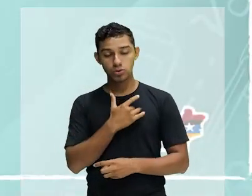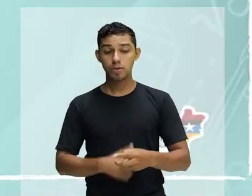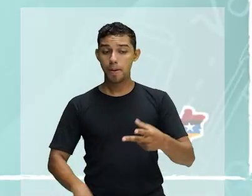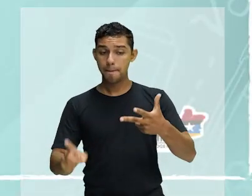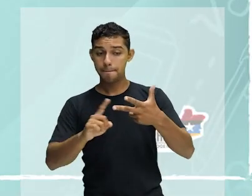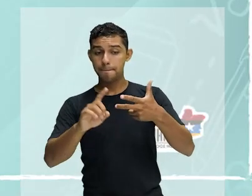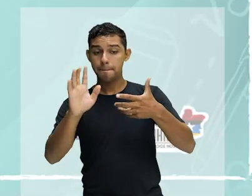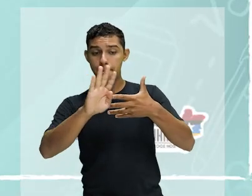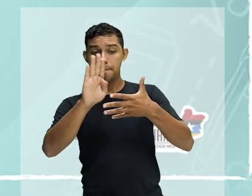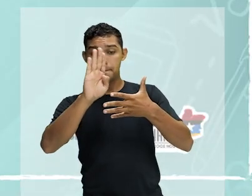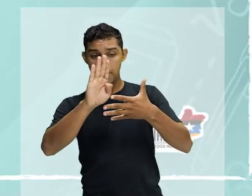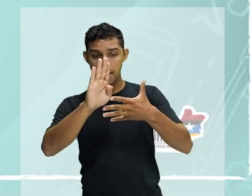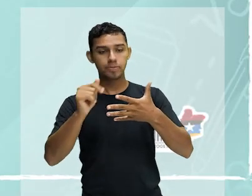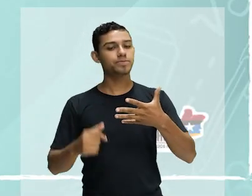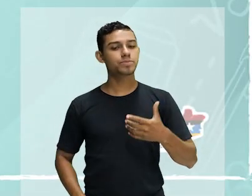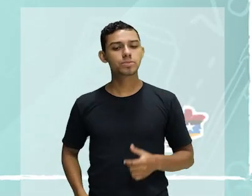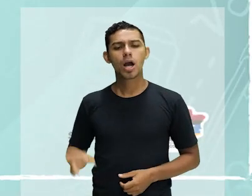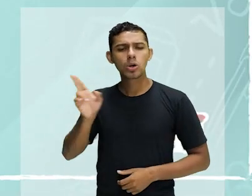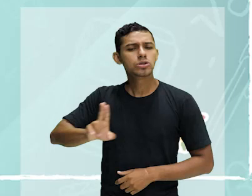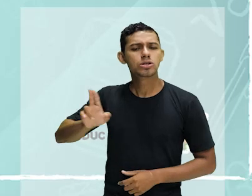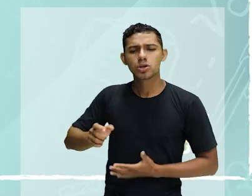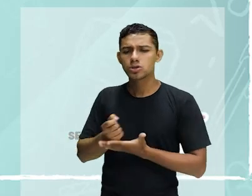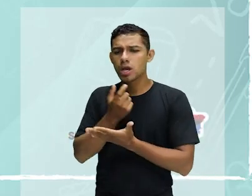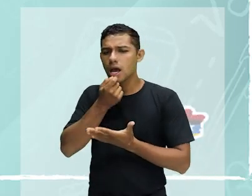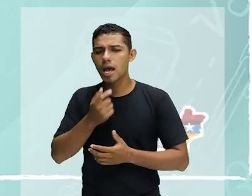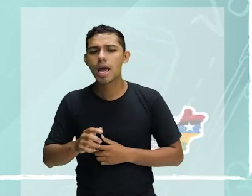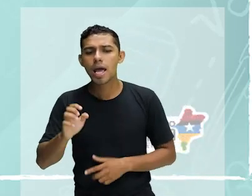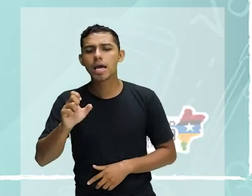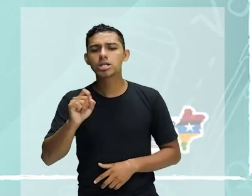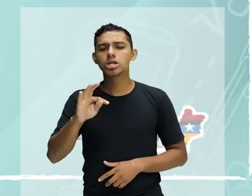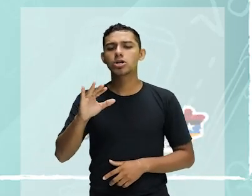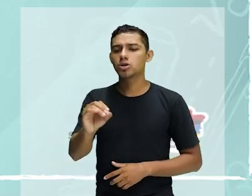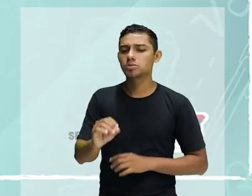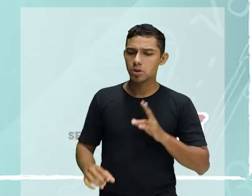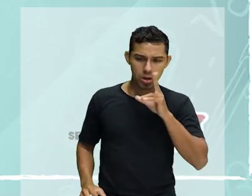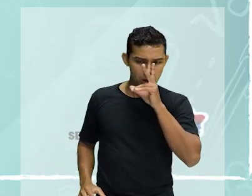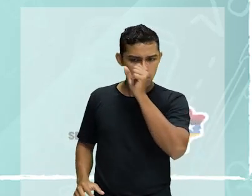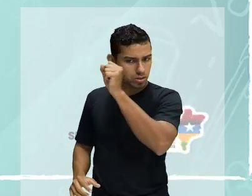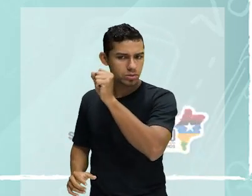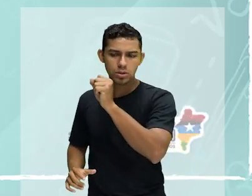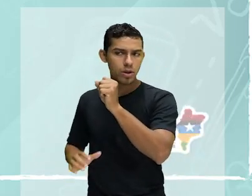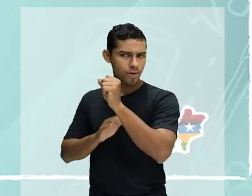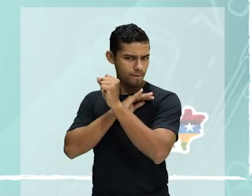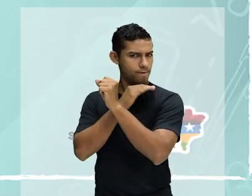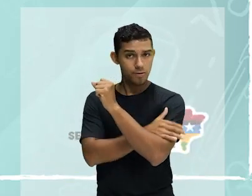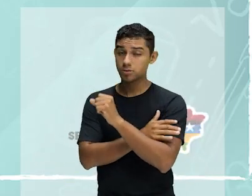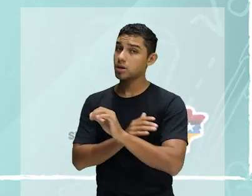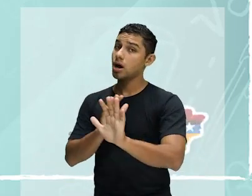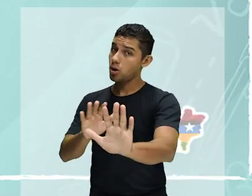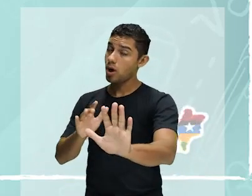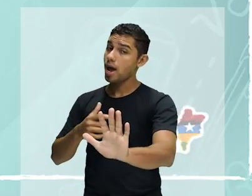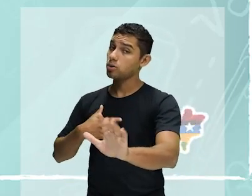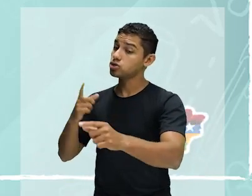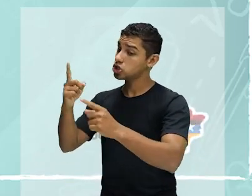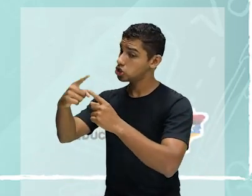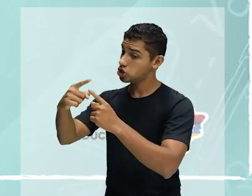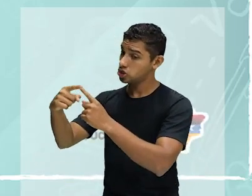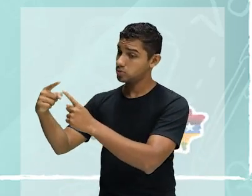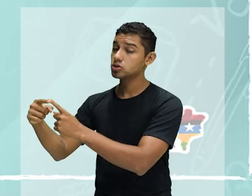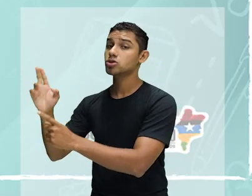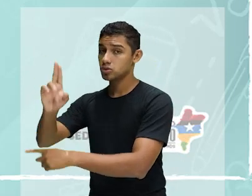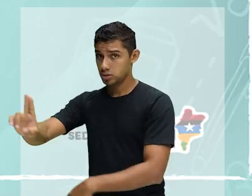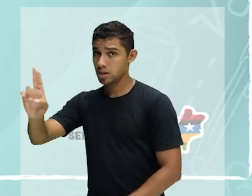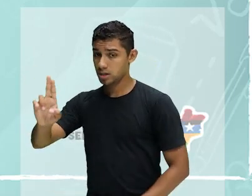B. A utilização somente de esteroides anabolizantes para o ganho de força. Esteroides anabolizantes é um tipo de substâncias que são